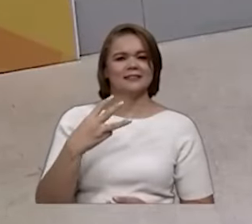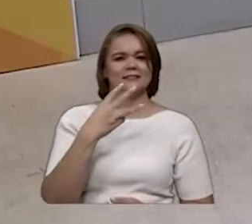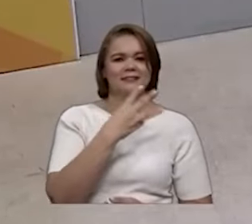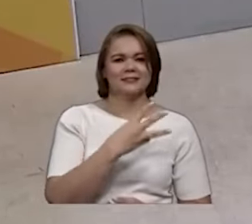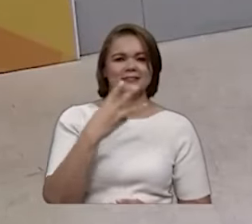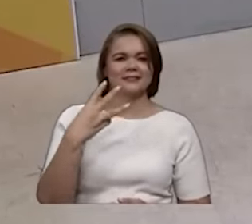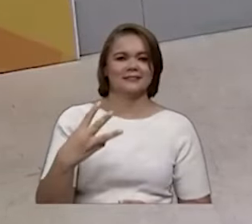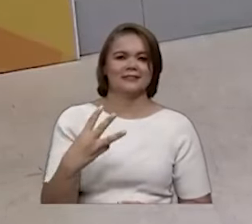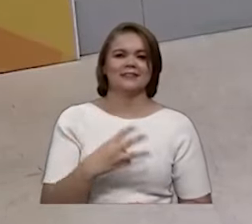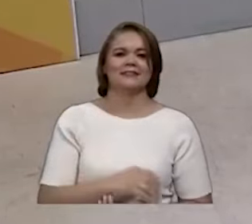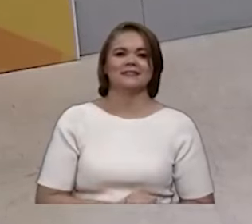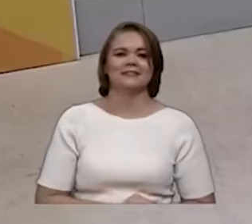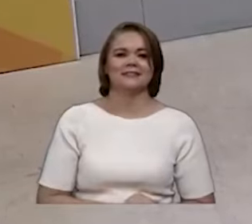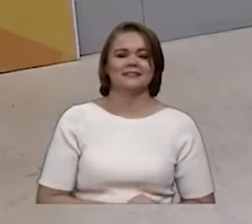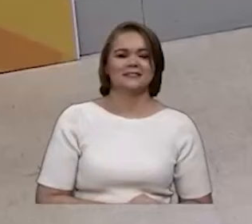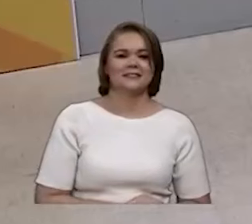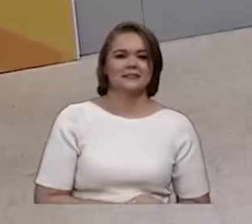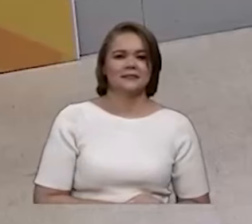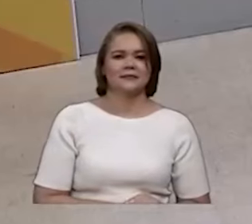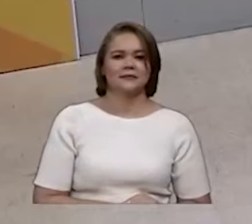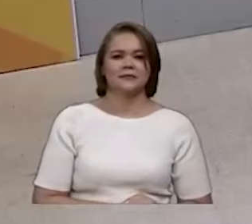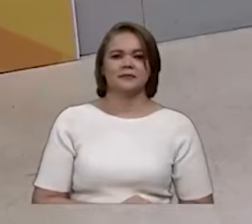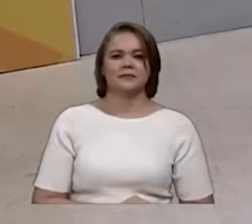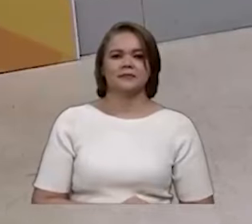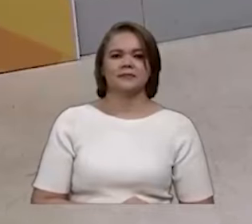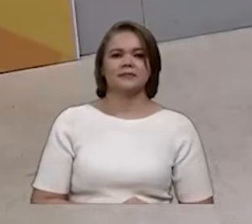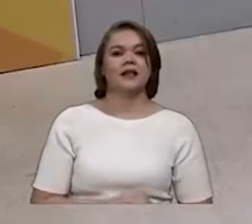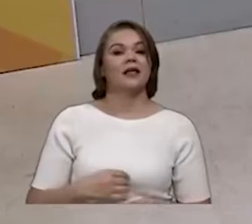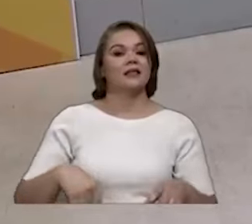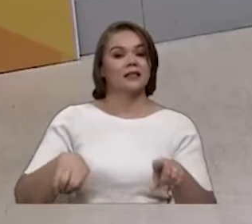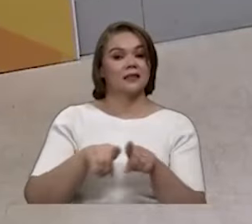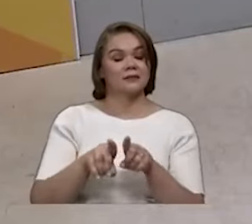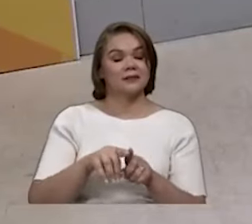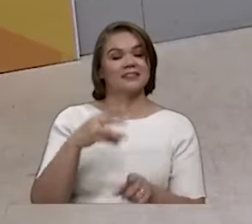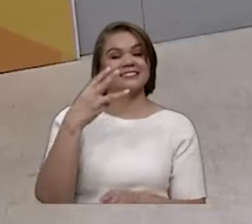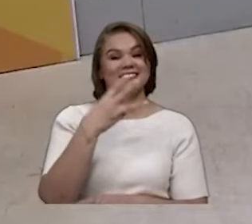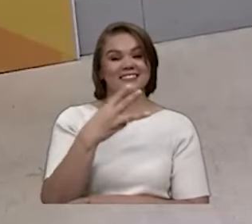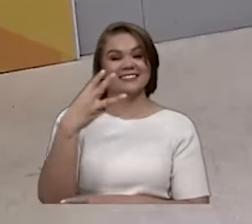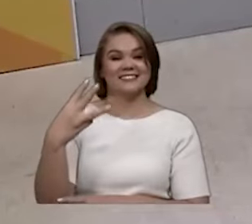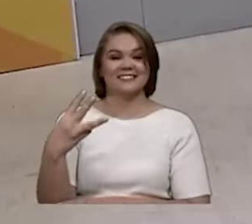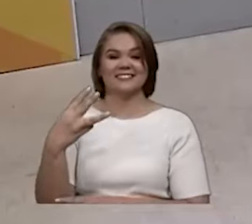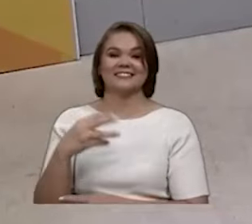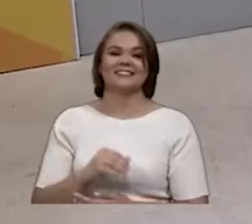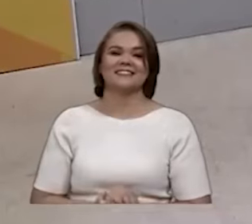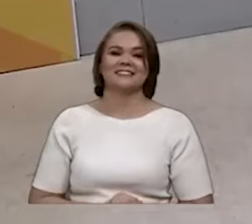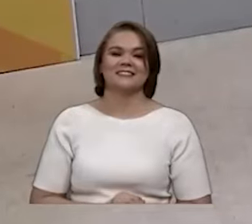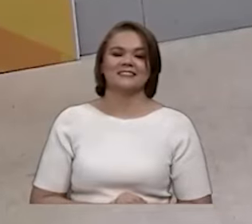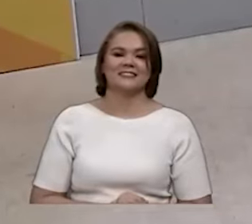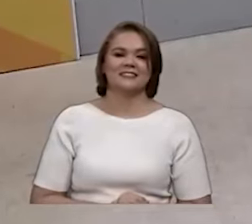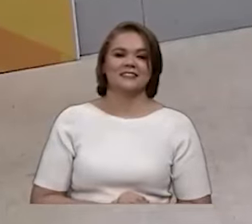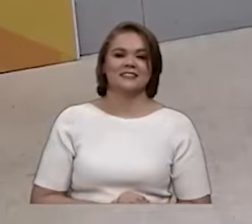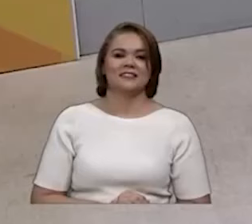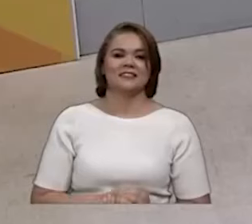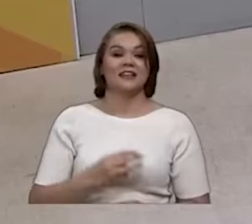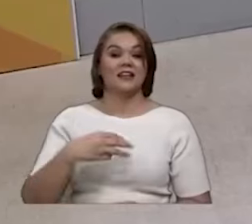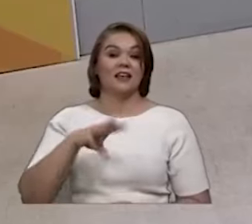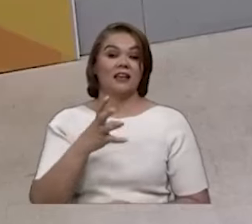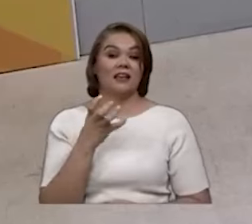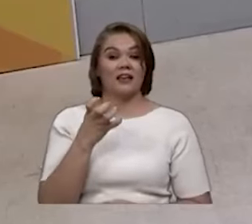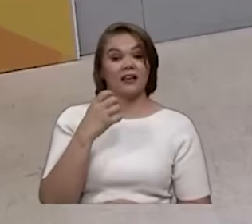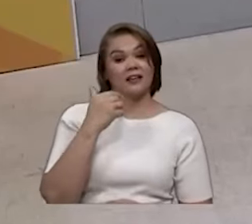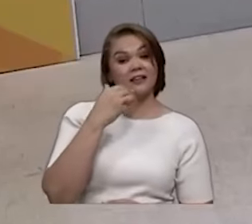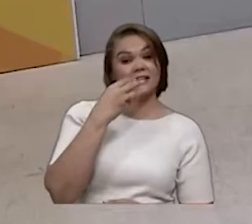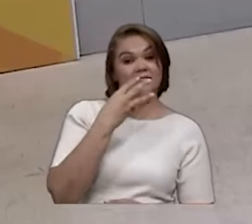hein? 3, 3. Saiu também, 33. Quem quer o